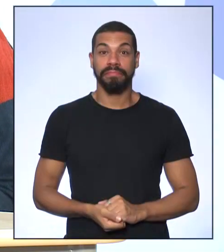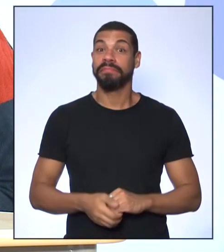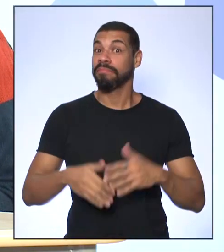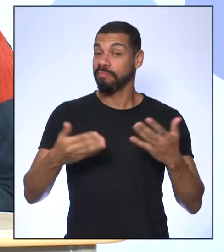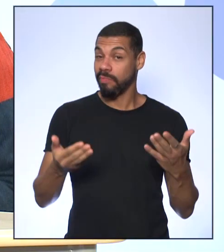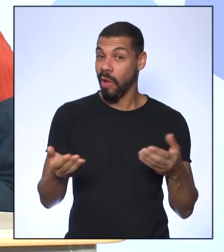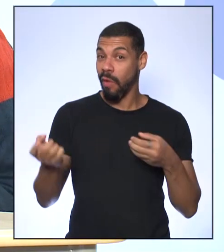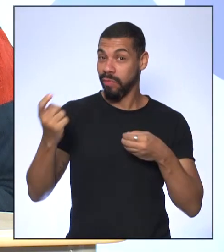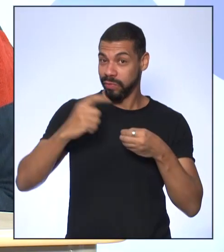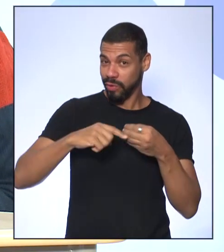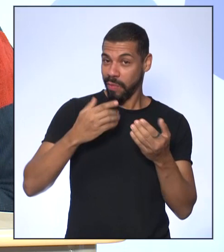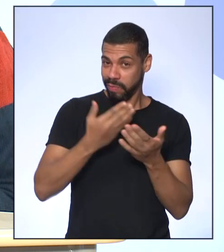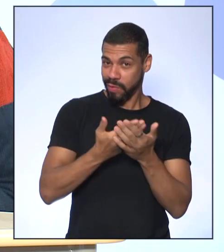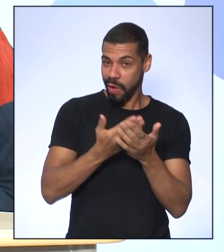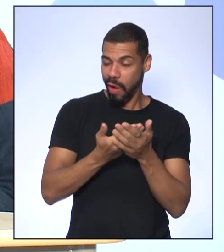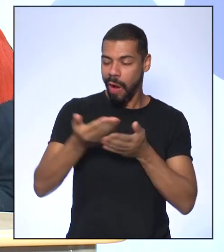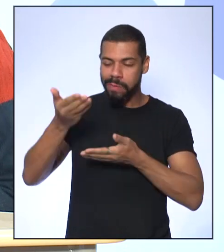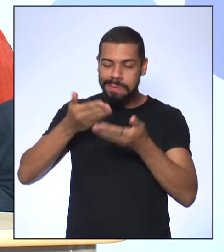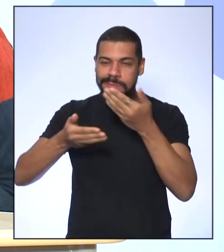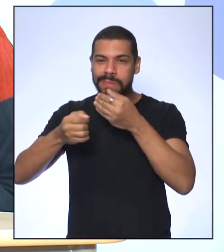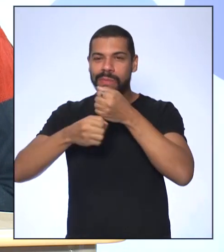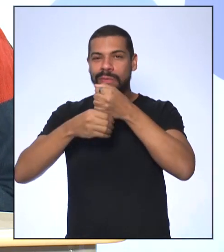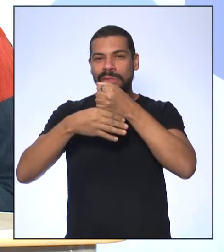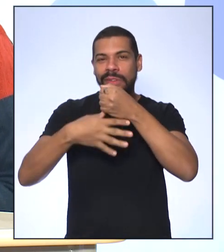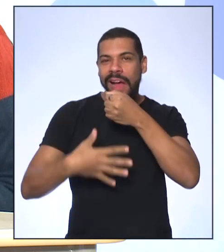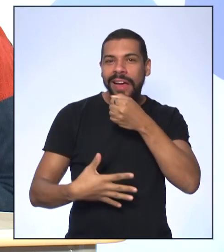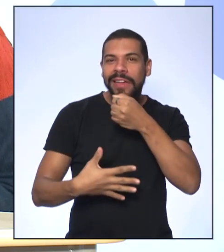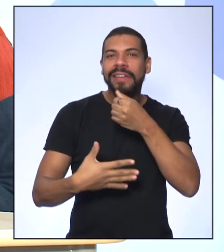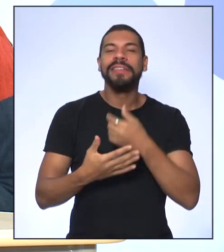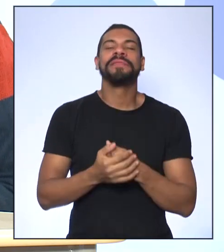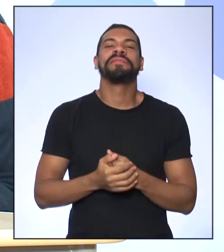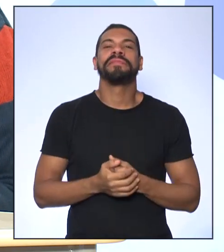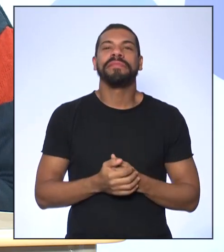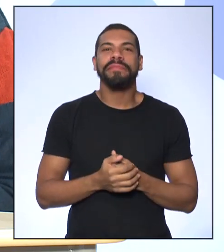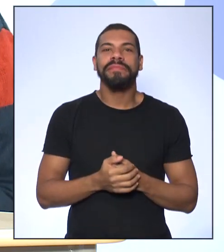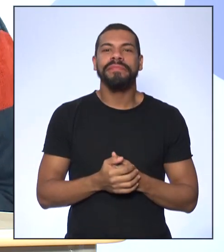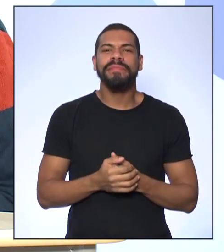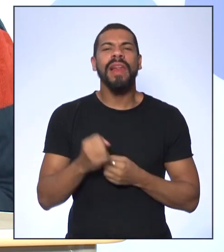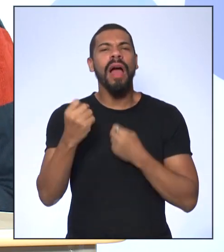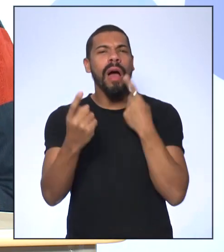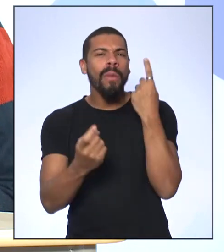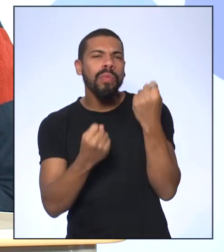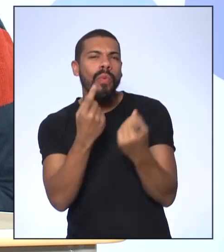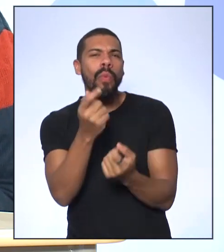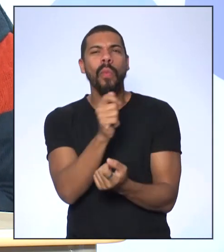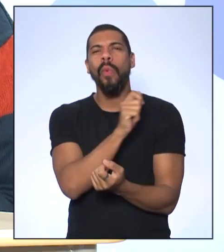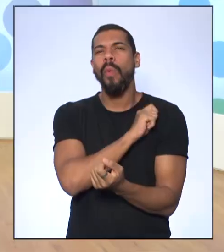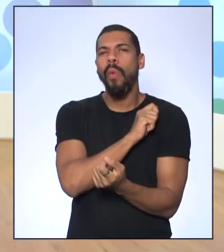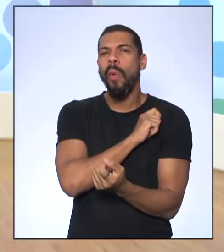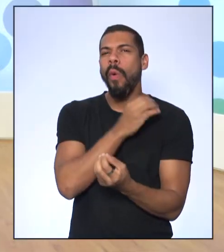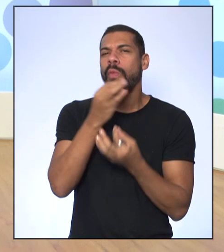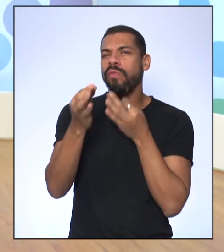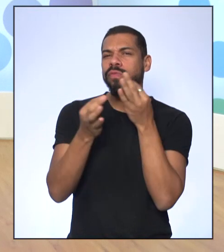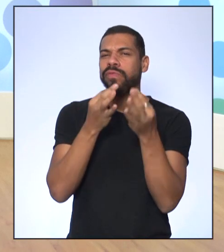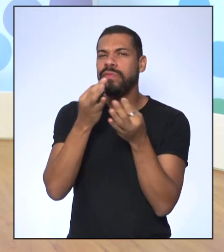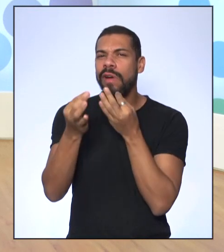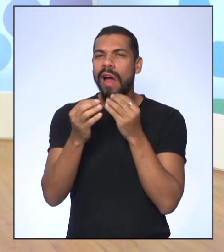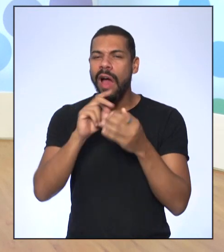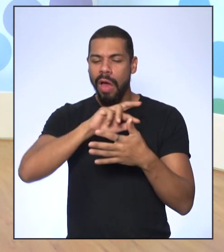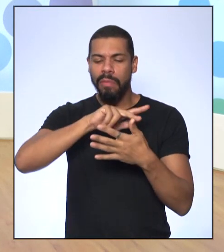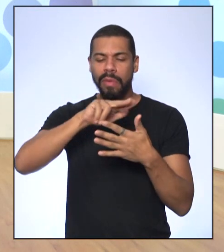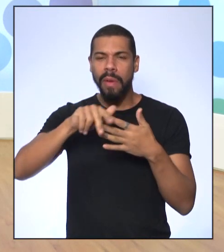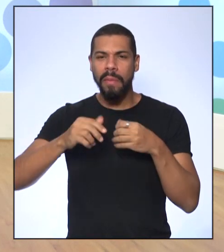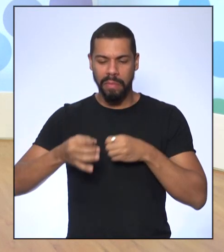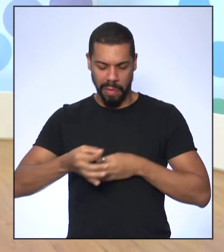Então, voltando aqui, né, com a nossa interação no chat, tá? Alguns alunos falaram, né, citaram diferentes tipos de